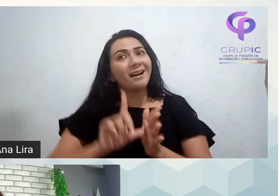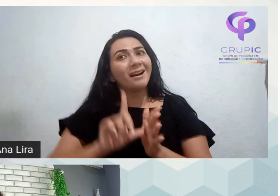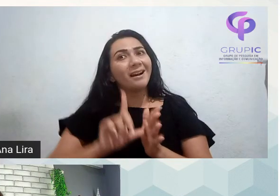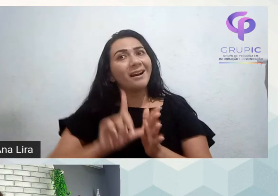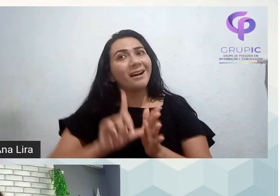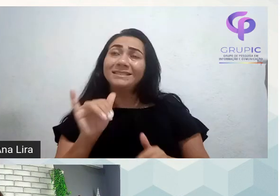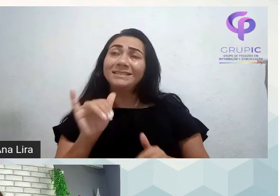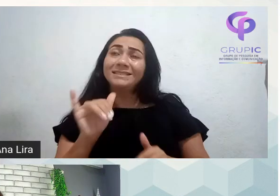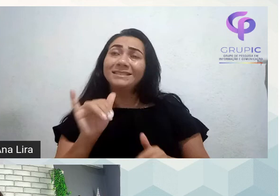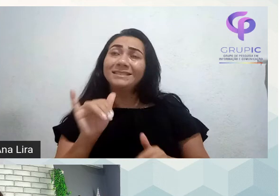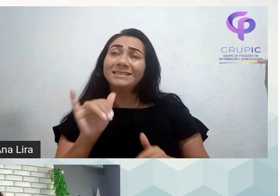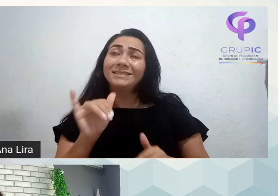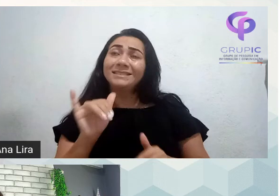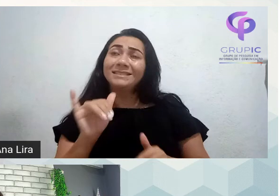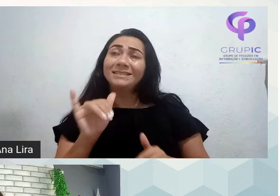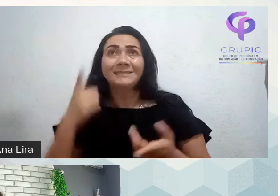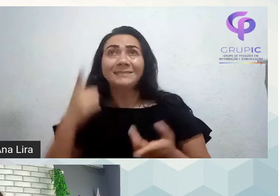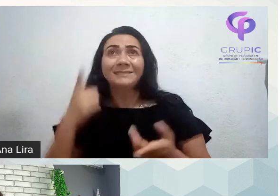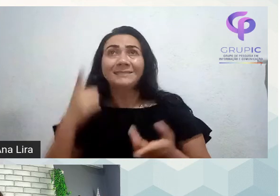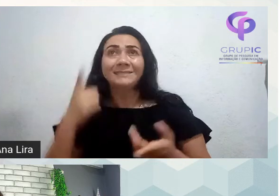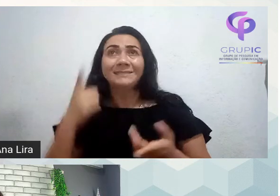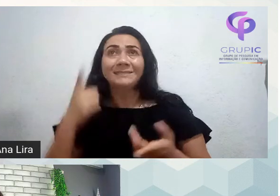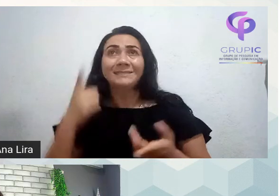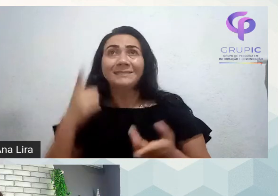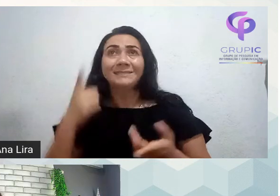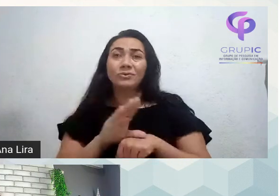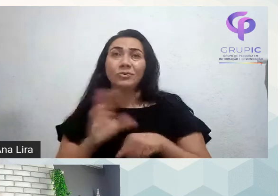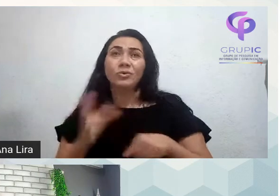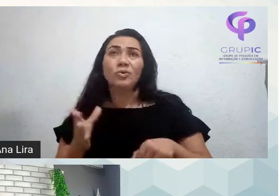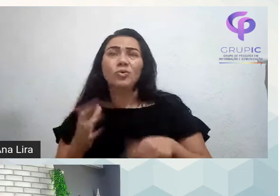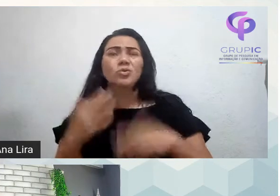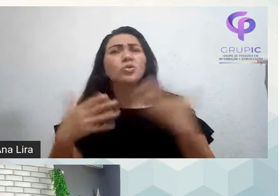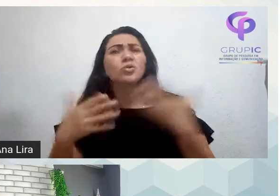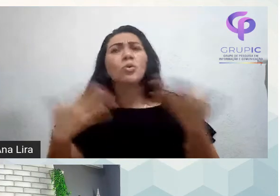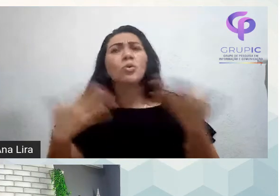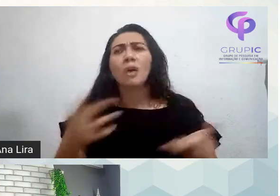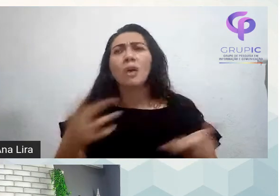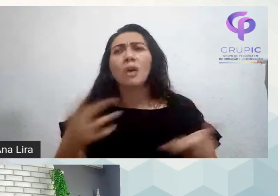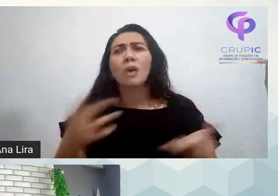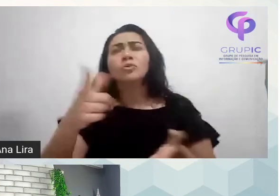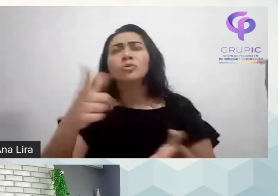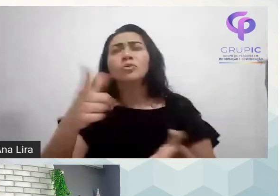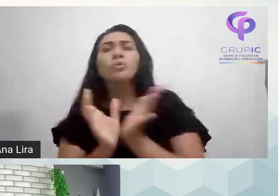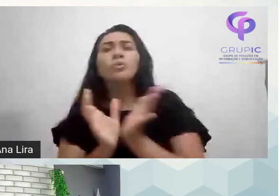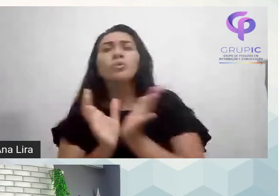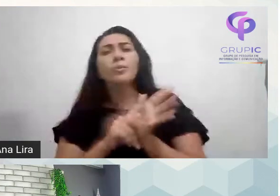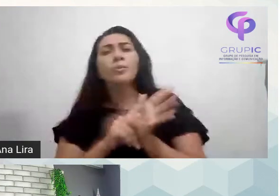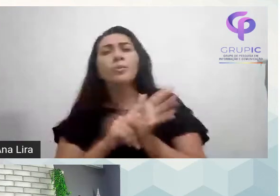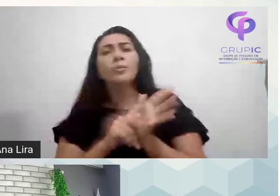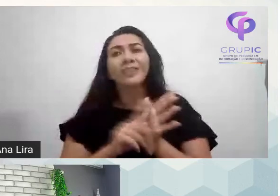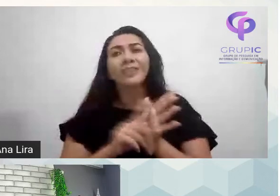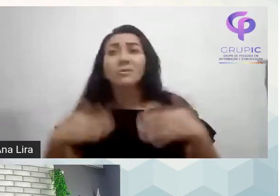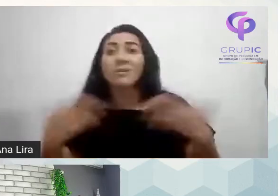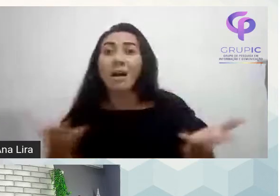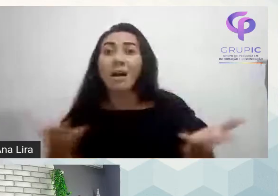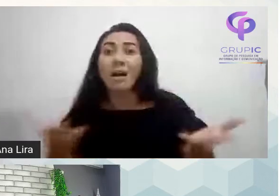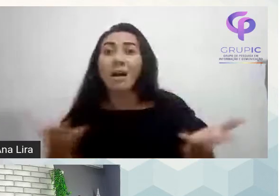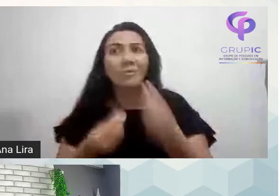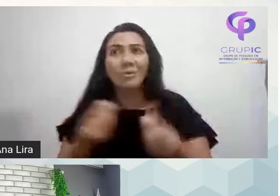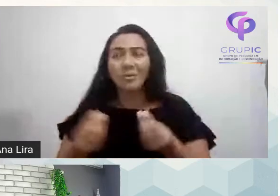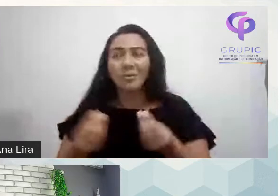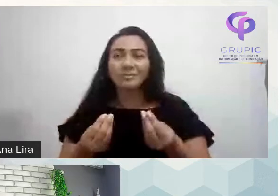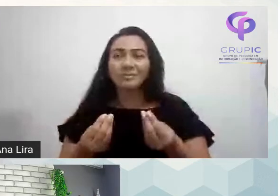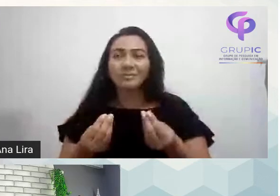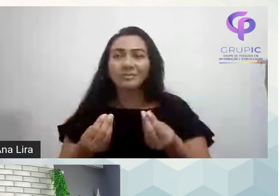claro, da questão da economicidade, né, do projeto, eu digo do orçamento em si. Eu vou até já